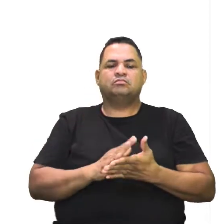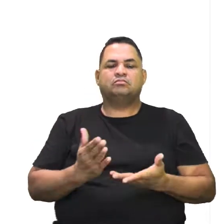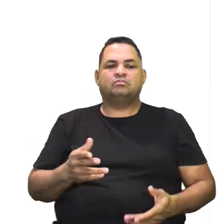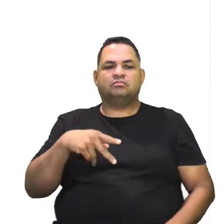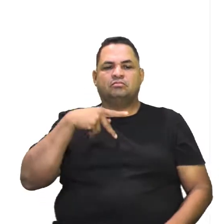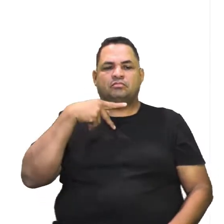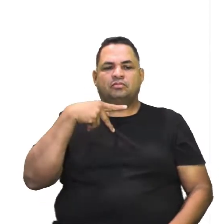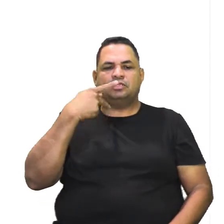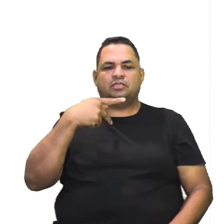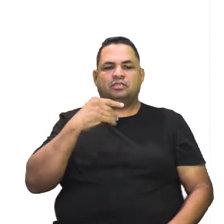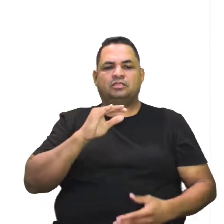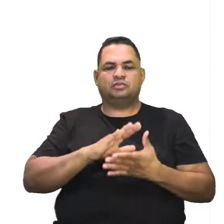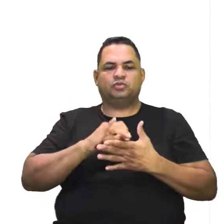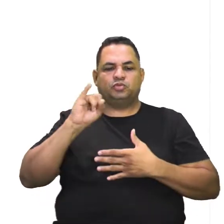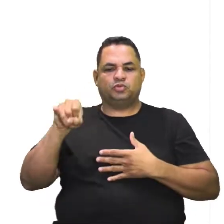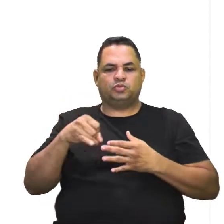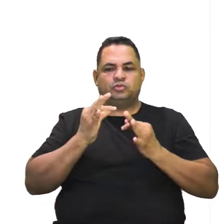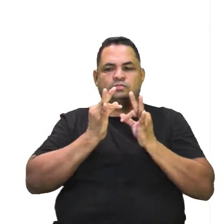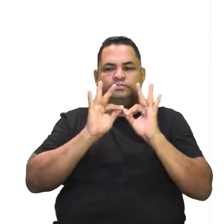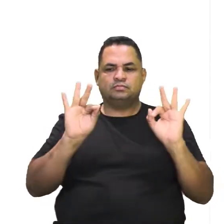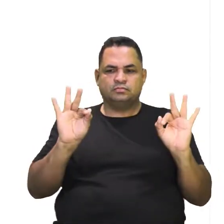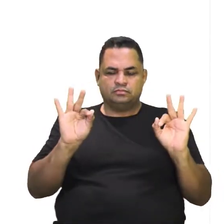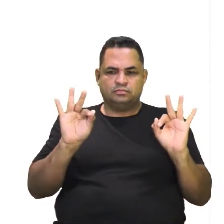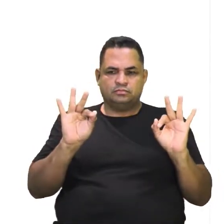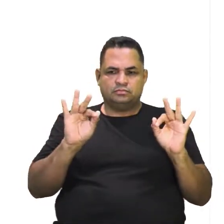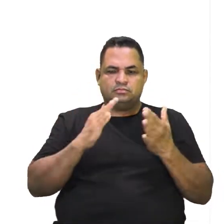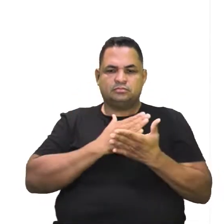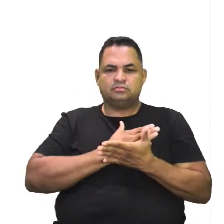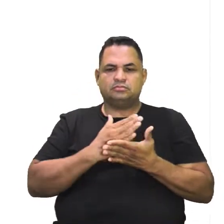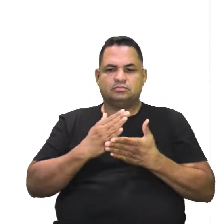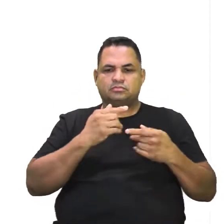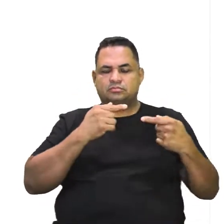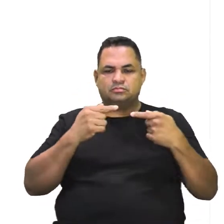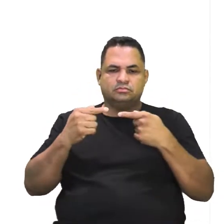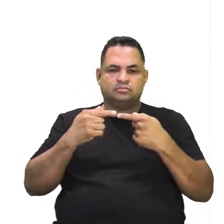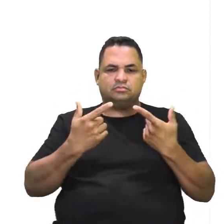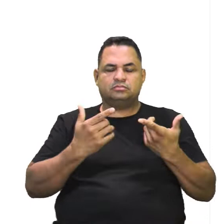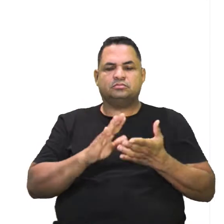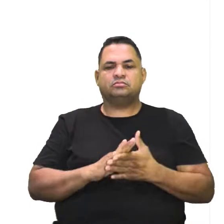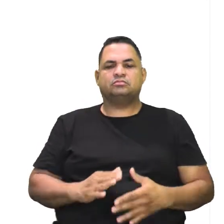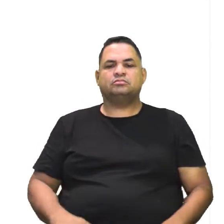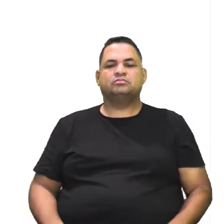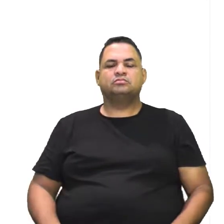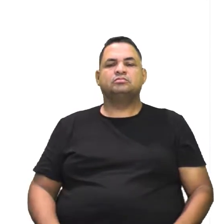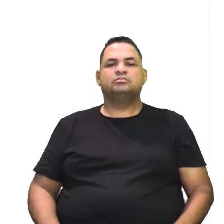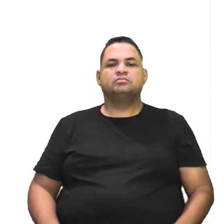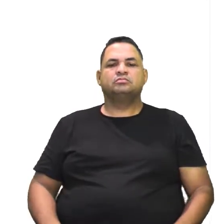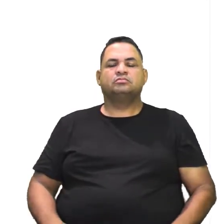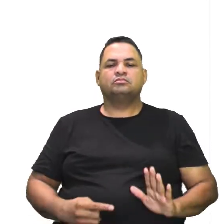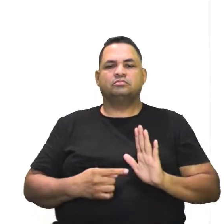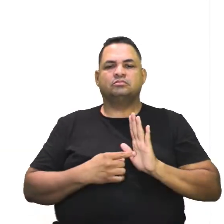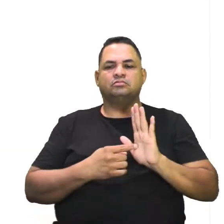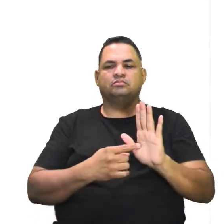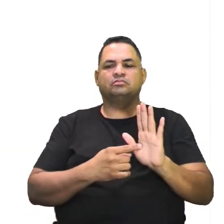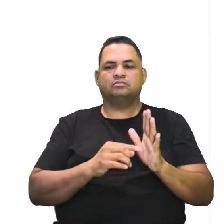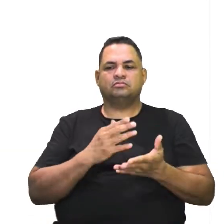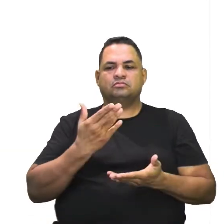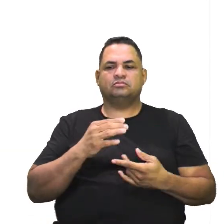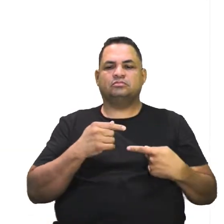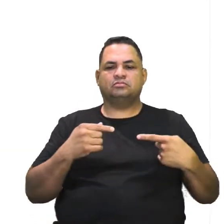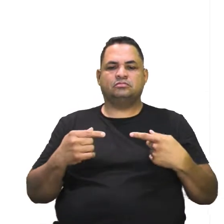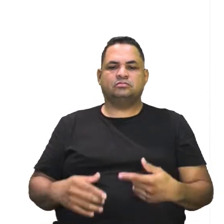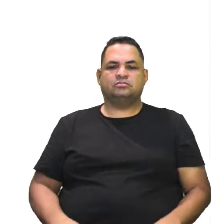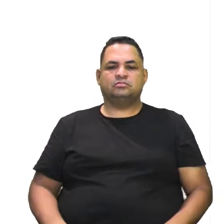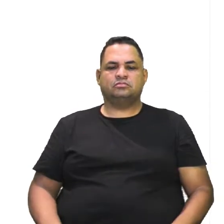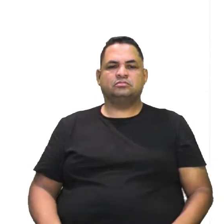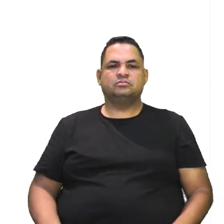Aí falando de juros simples. Ah, então tá. Então aí que começa a nossa conexão, né? Isso é o que a gente vai mostrar para vocês, o que uma tem a ver com